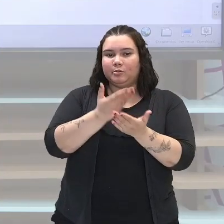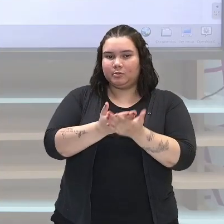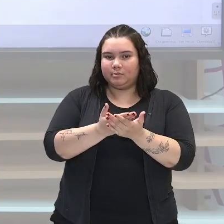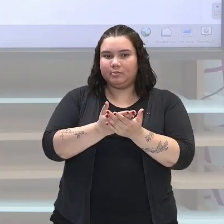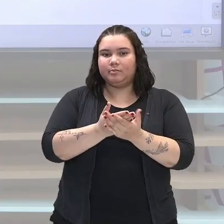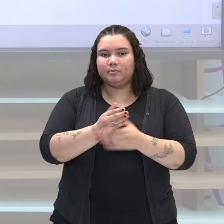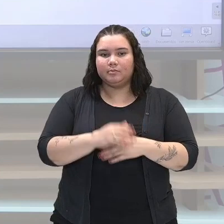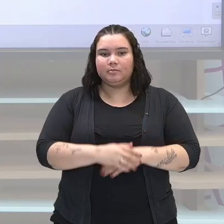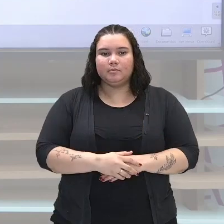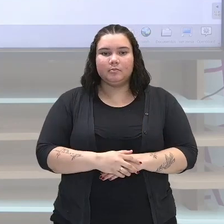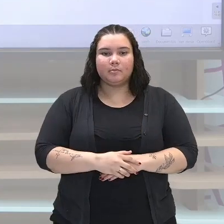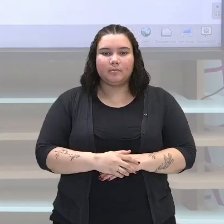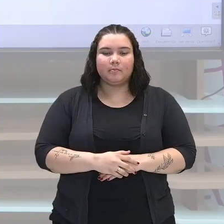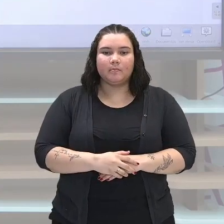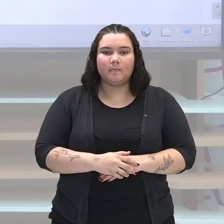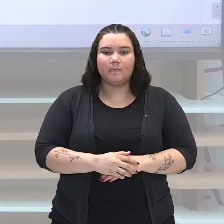seja,